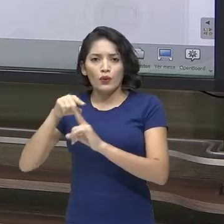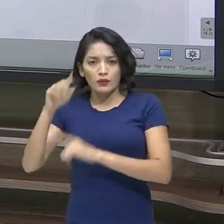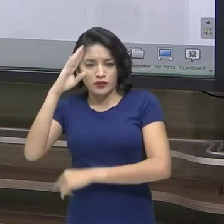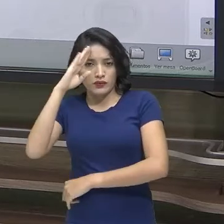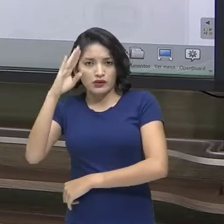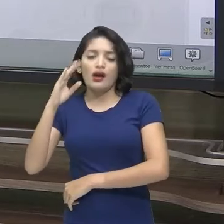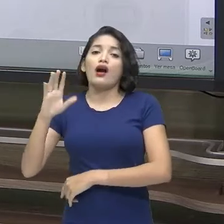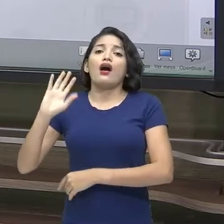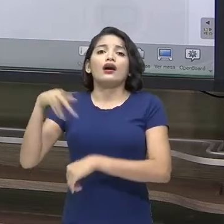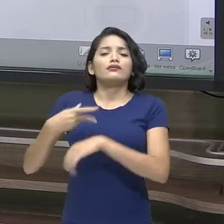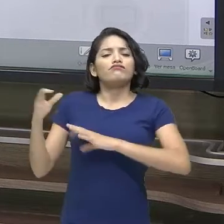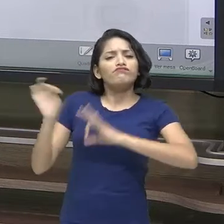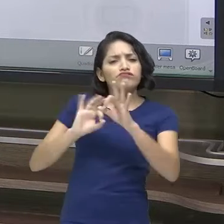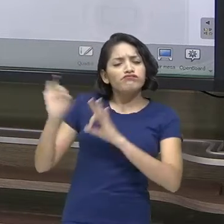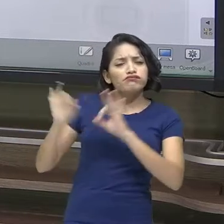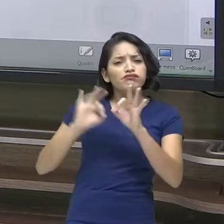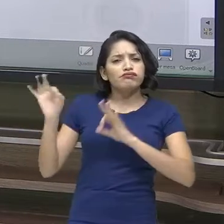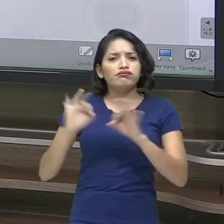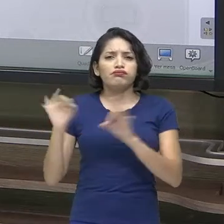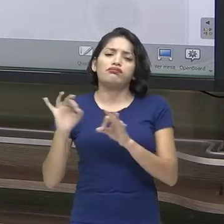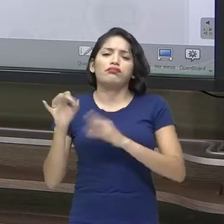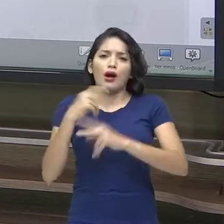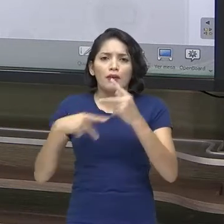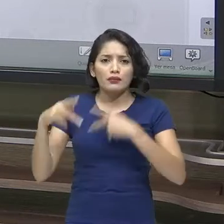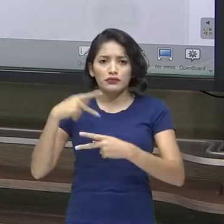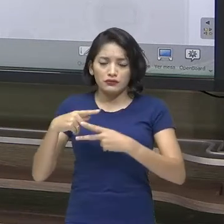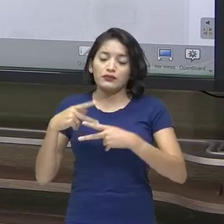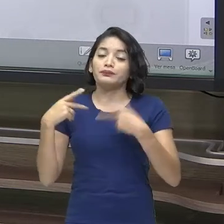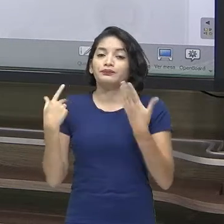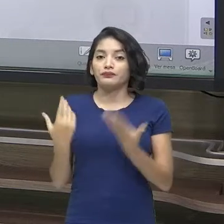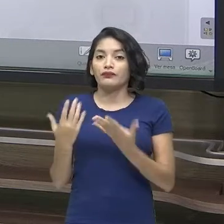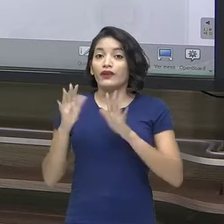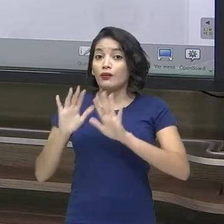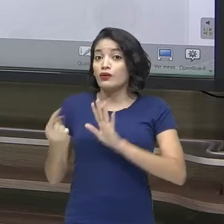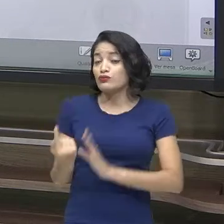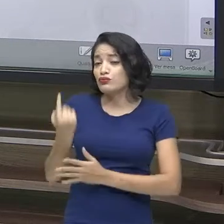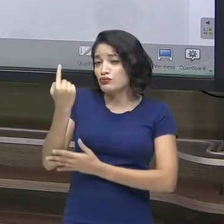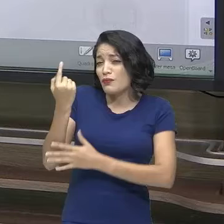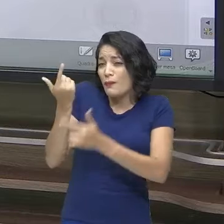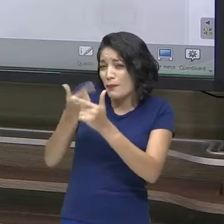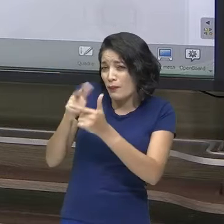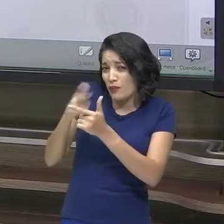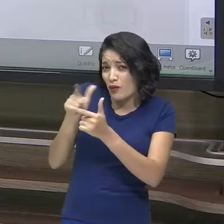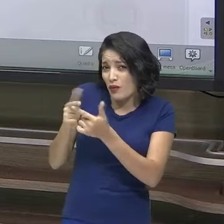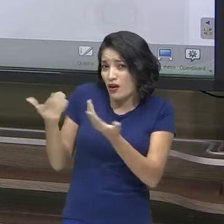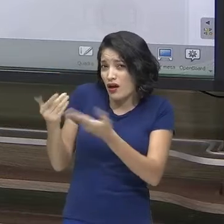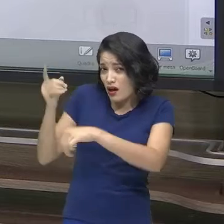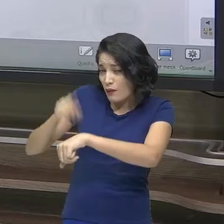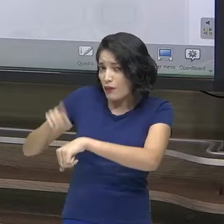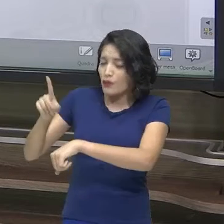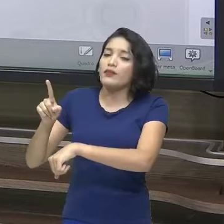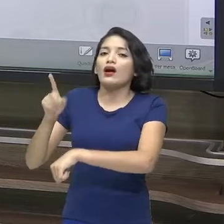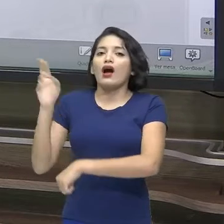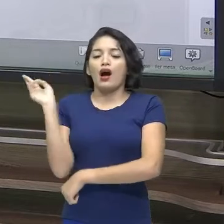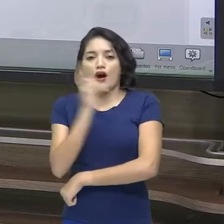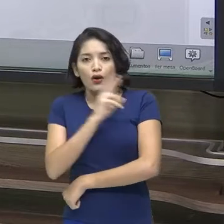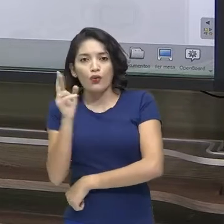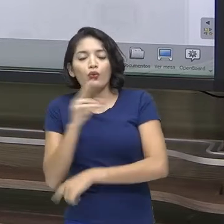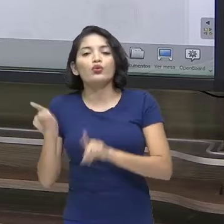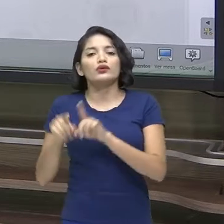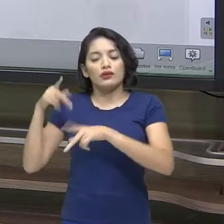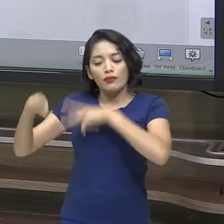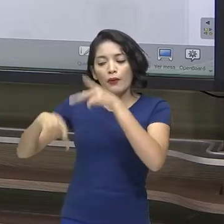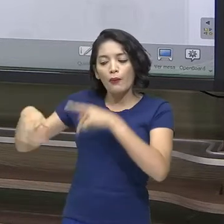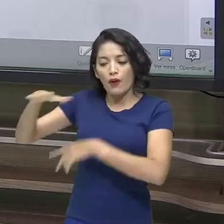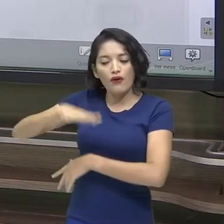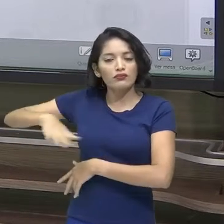vai organizar o processo ali administrativo, mas um dos maiores problemas naquele momento para a Rússia, para a população